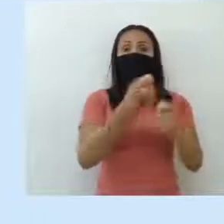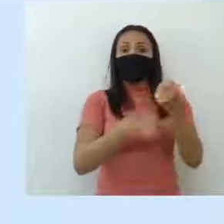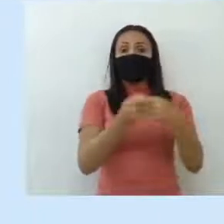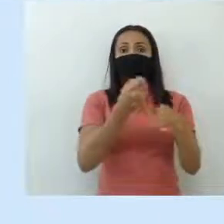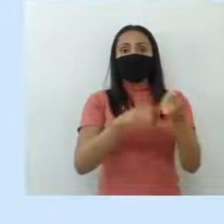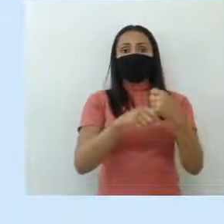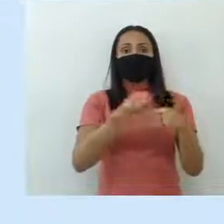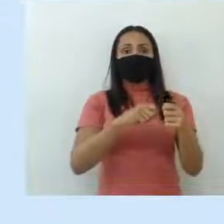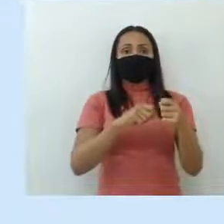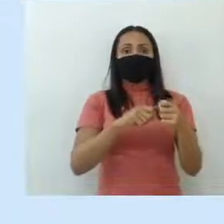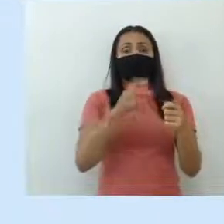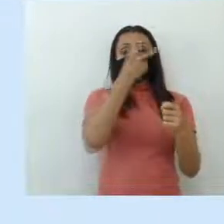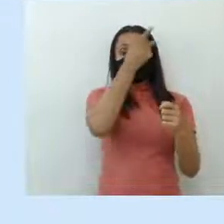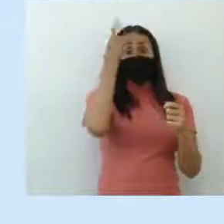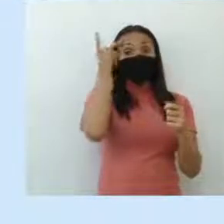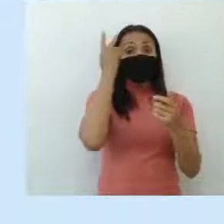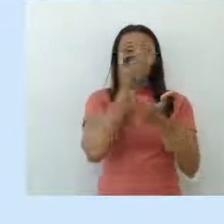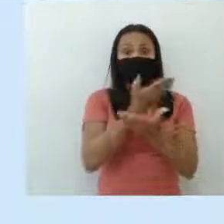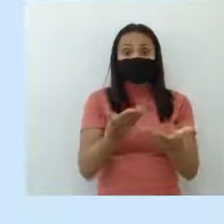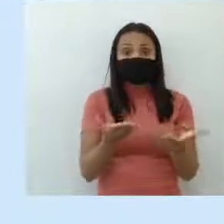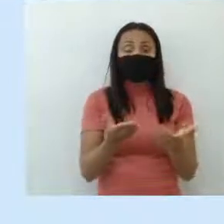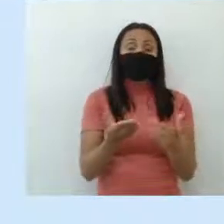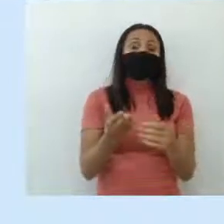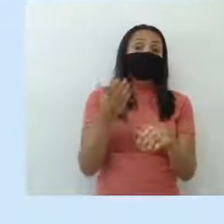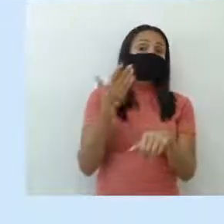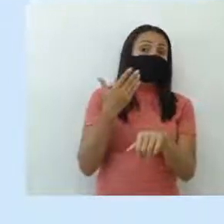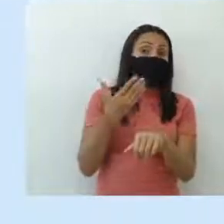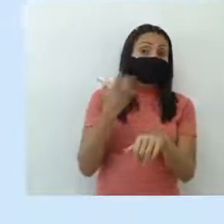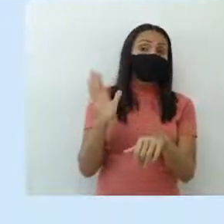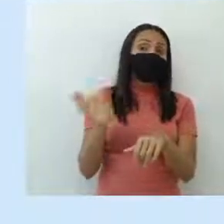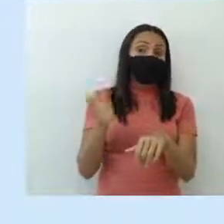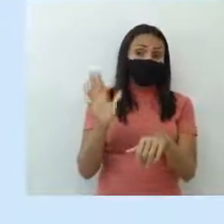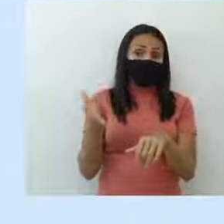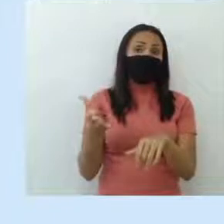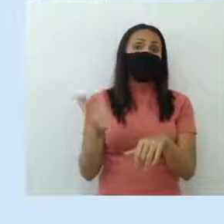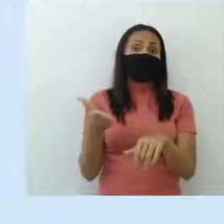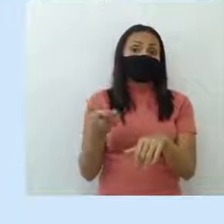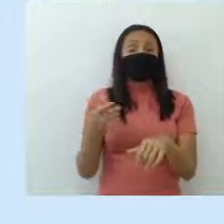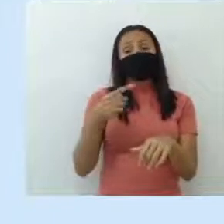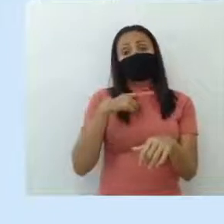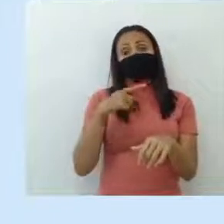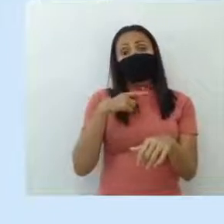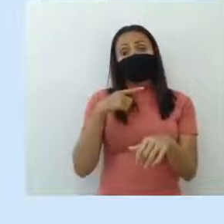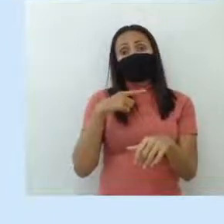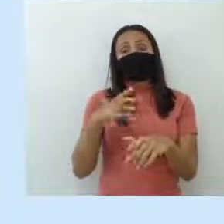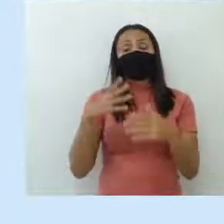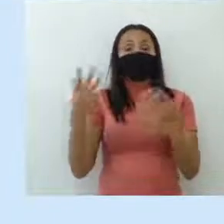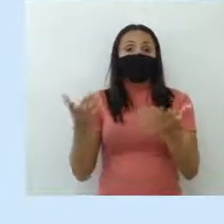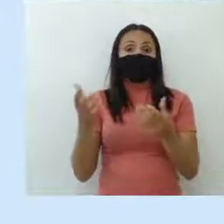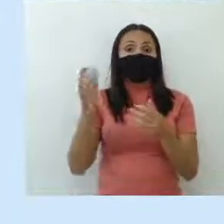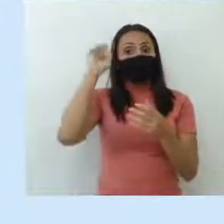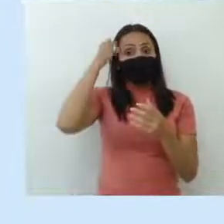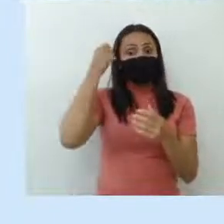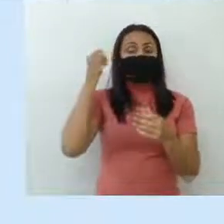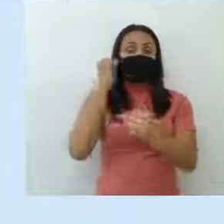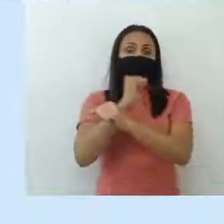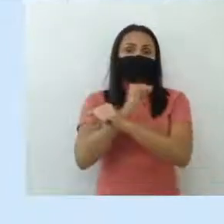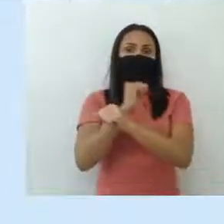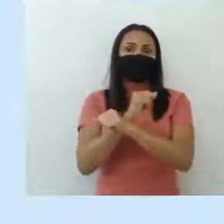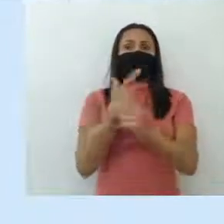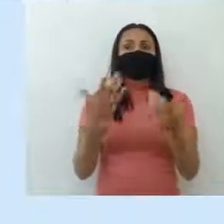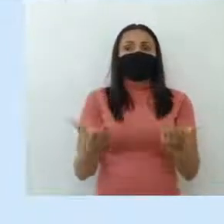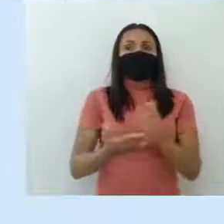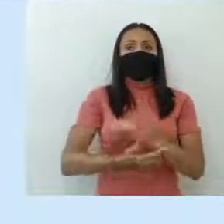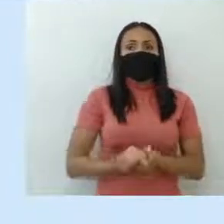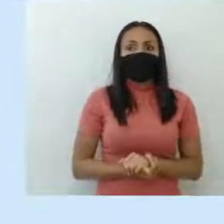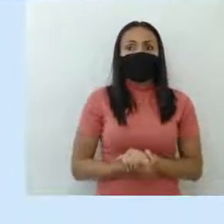seres humanos que já era praticado pelos africanos. Então eles se aproveitaram muito, porque havia guerras tribais entre